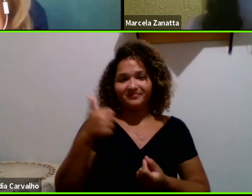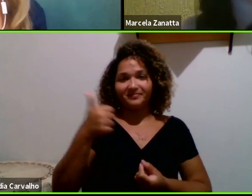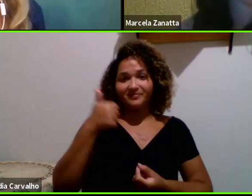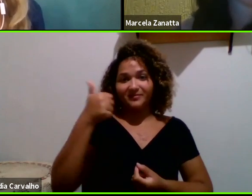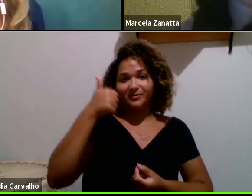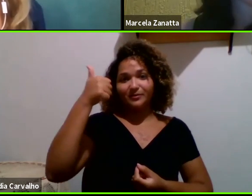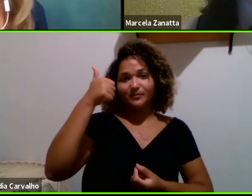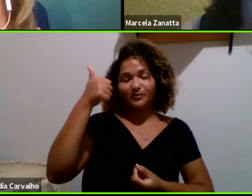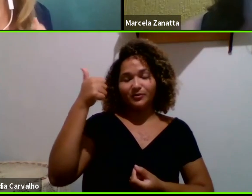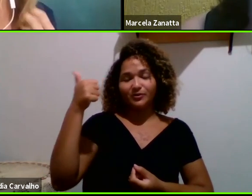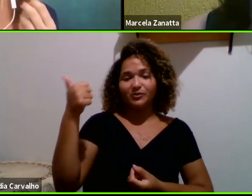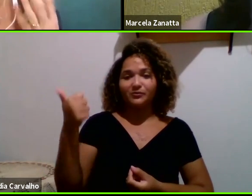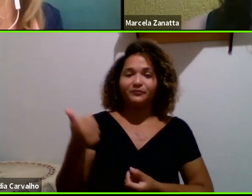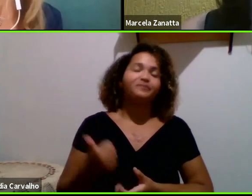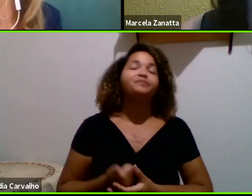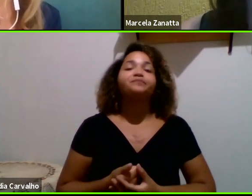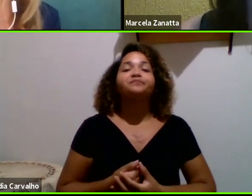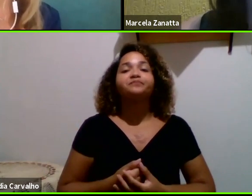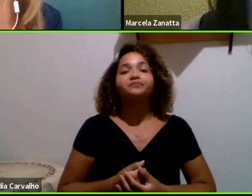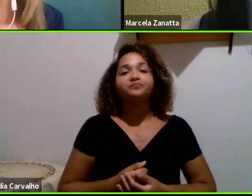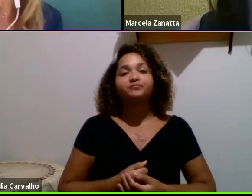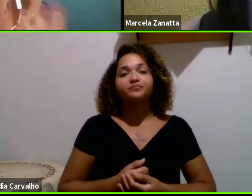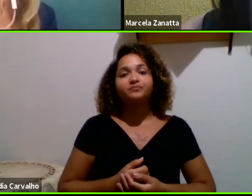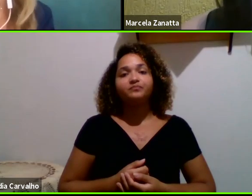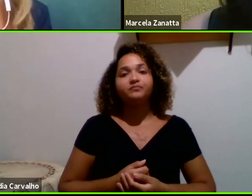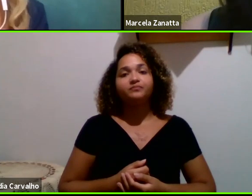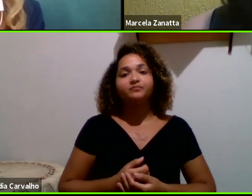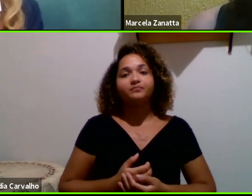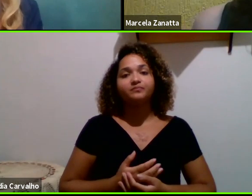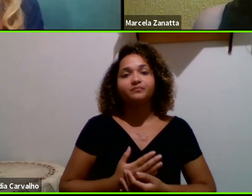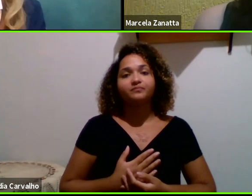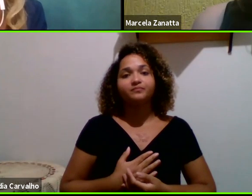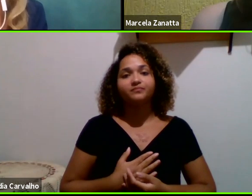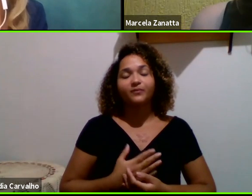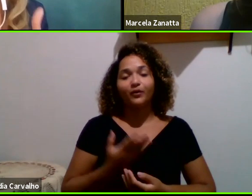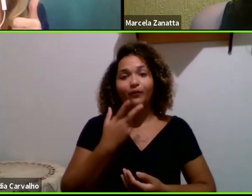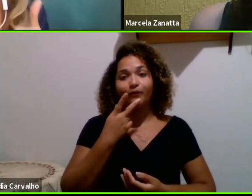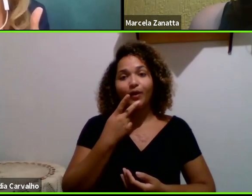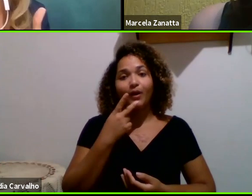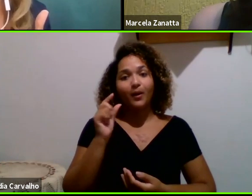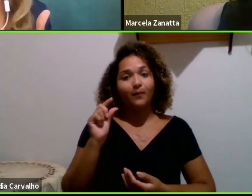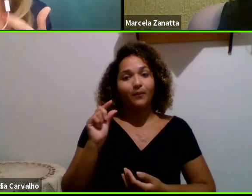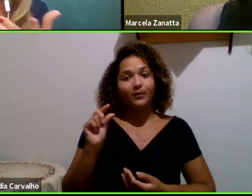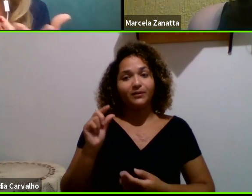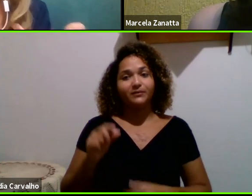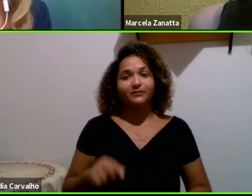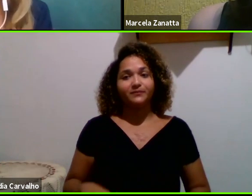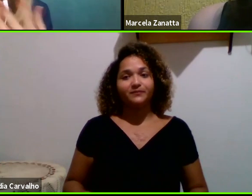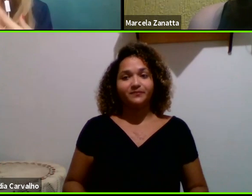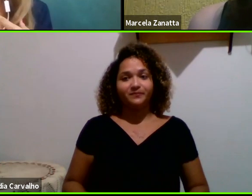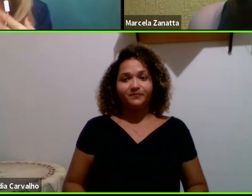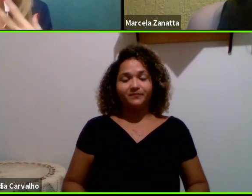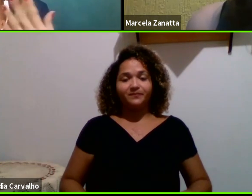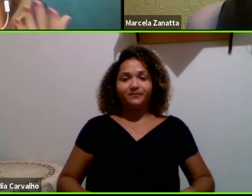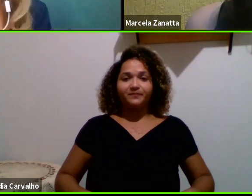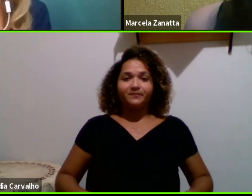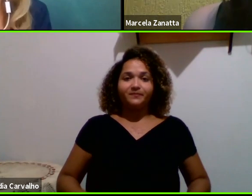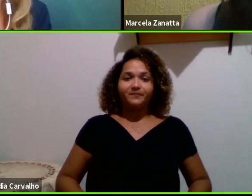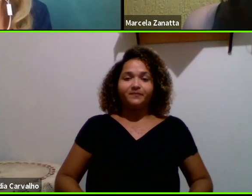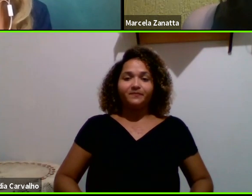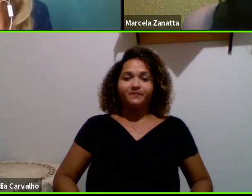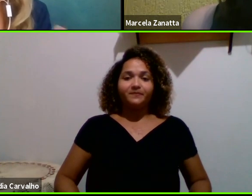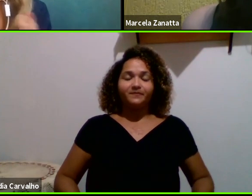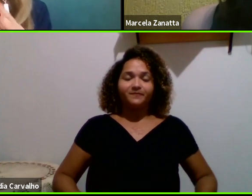de assistência? Eu vou falar um pouquinho, Mar, depois você complementa, pode ser assim? E aí, o que